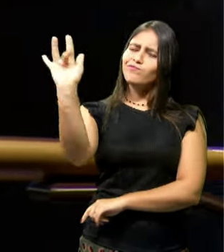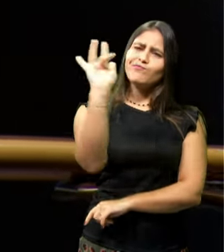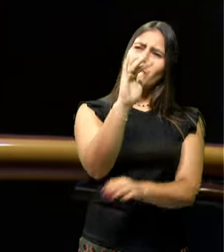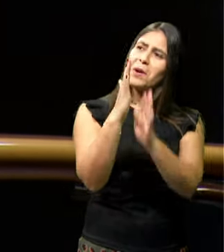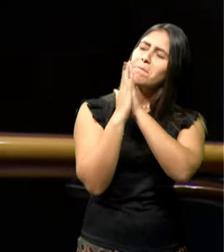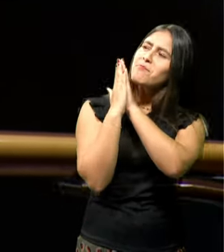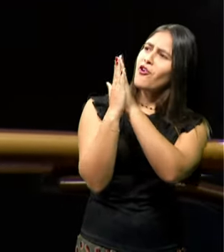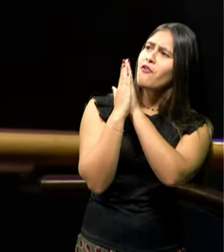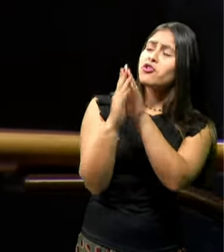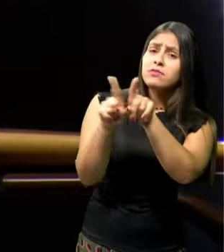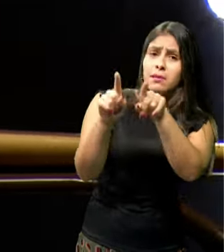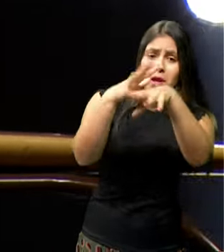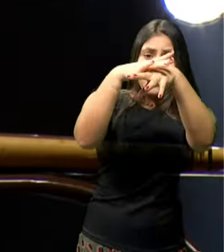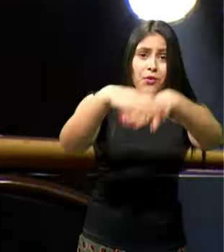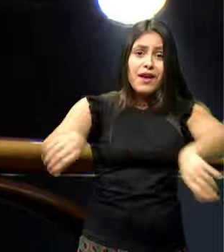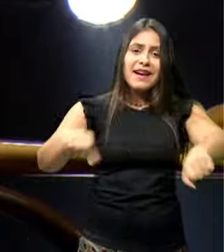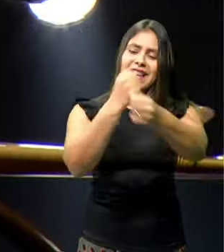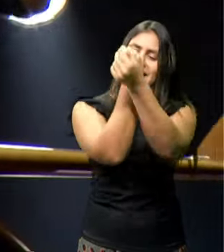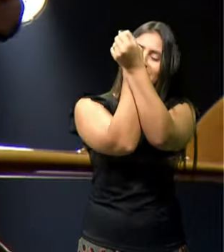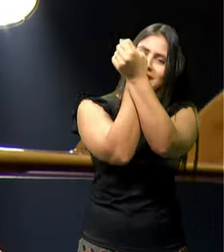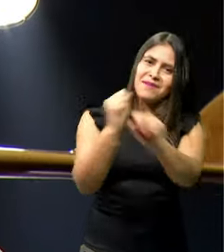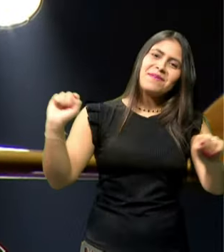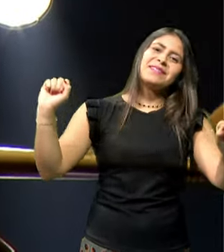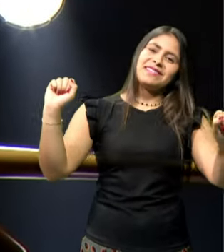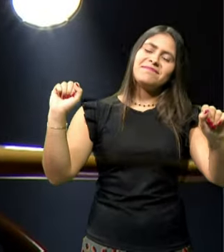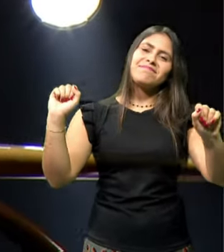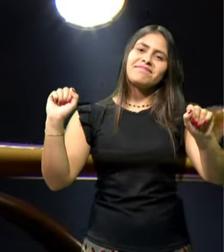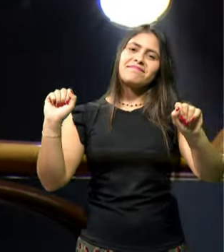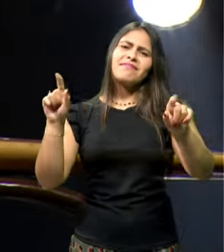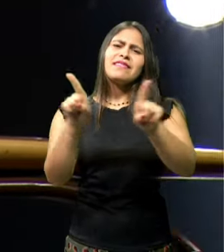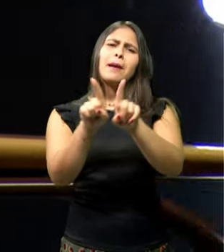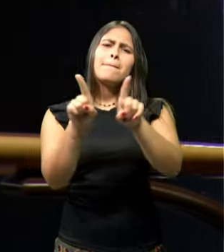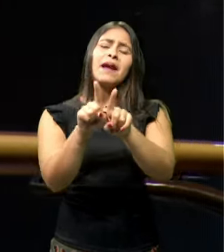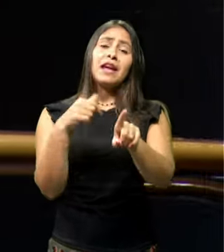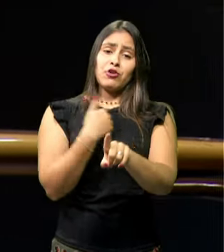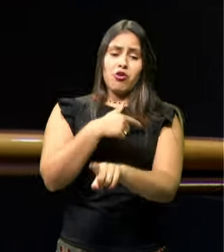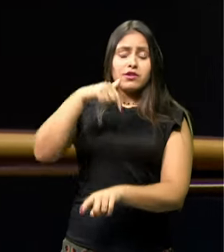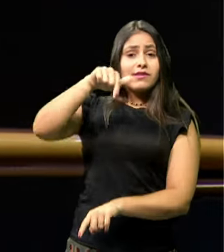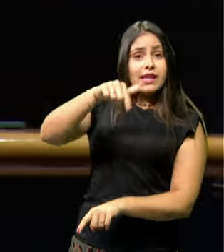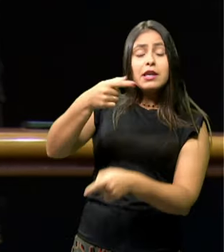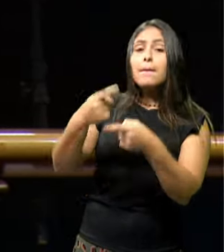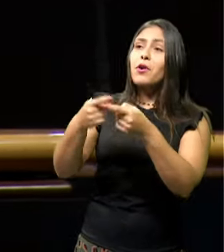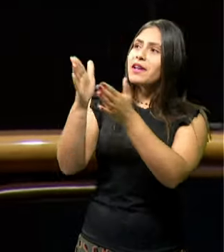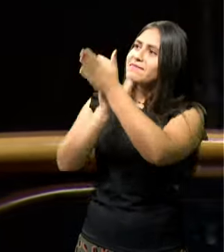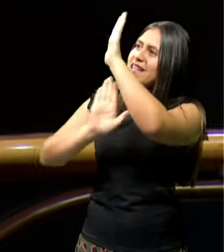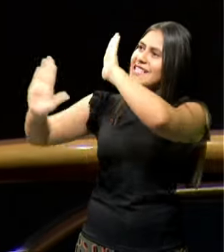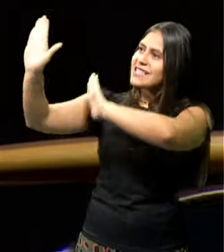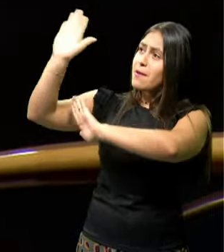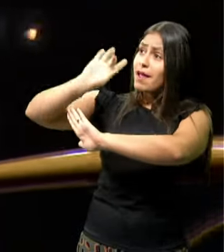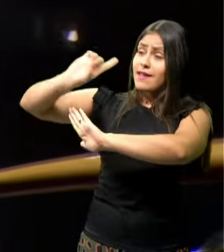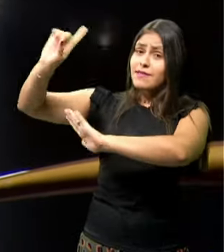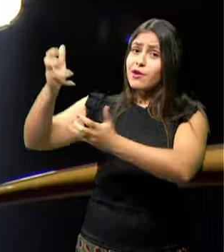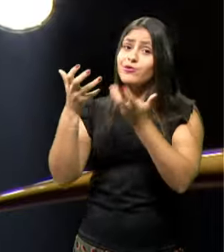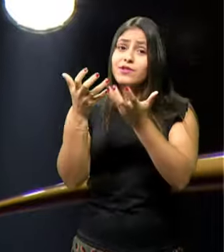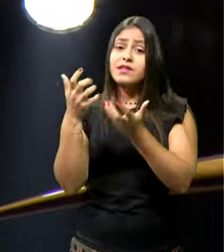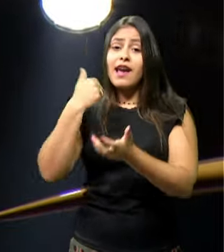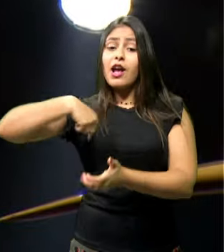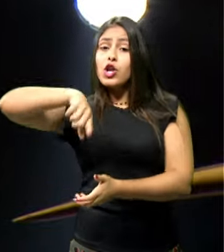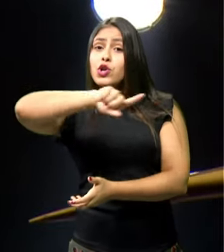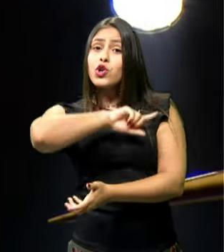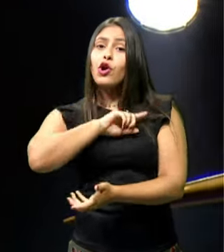para curá-los, para libertá-los, meu Deus, para receber a adoração daqueles que o Senhor veio buscar. Por isso,